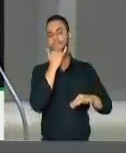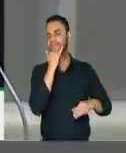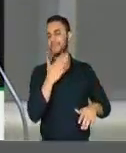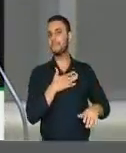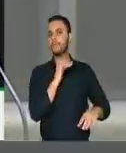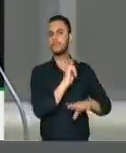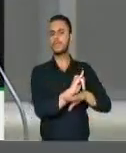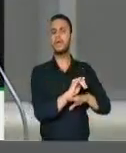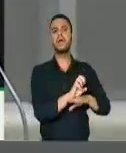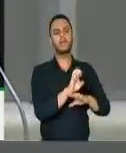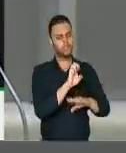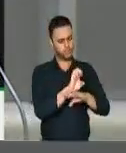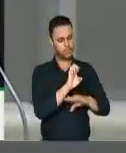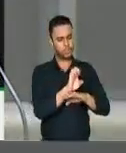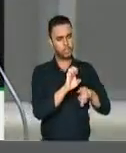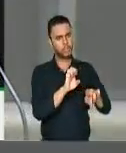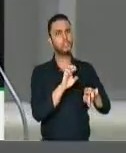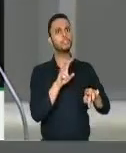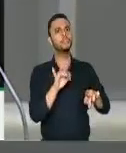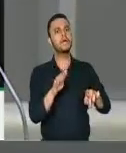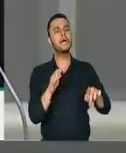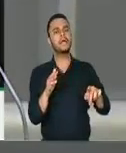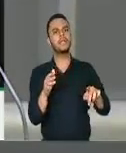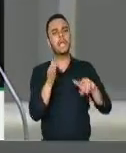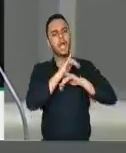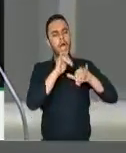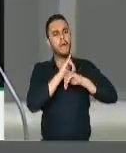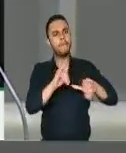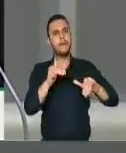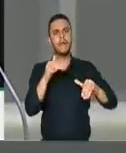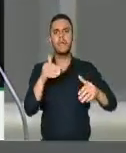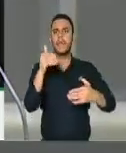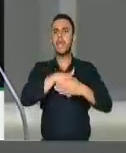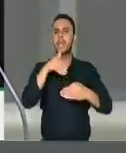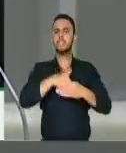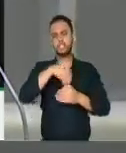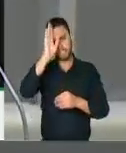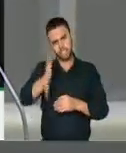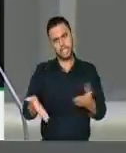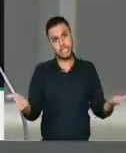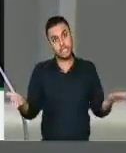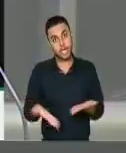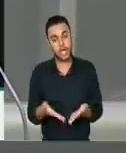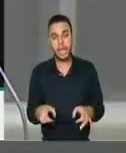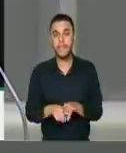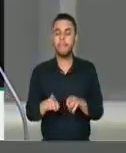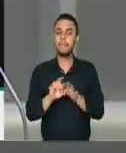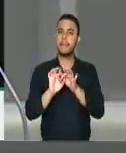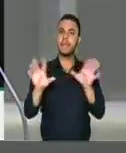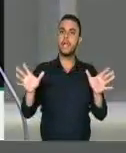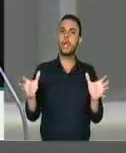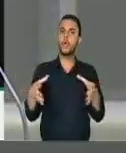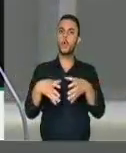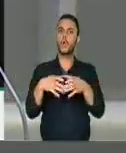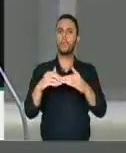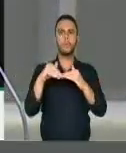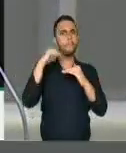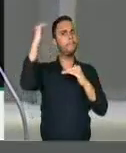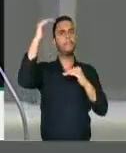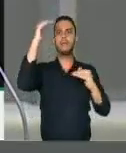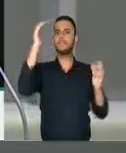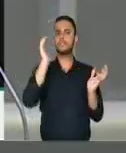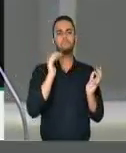por eleições diretas já. E faremos também o lançamento da frente suprapartidária